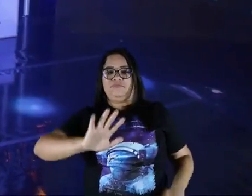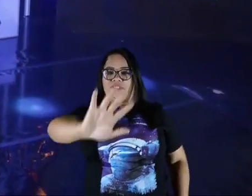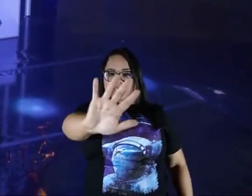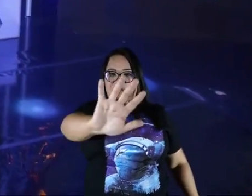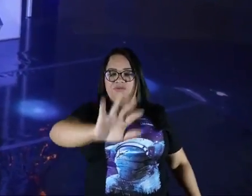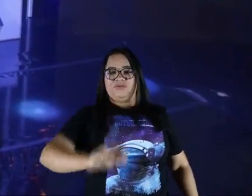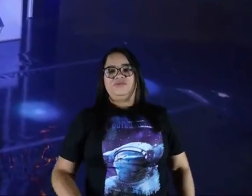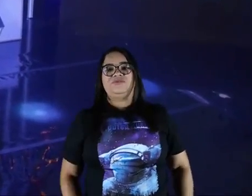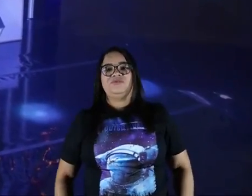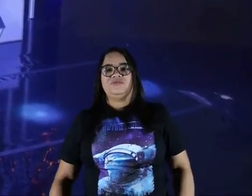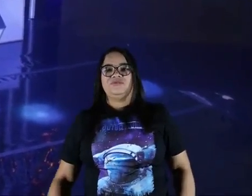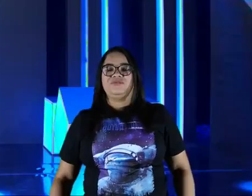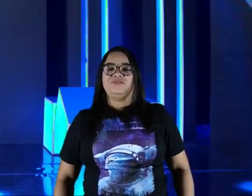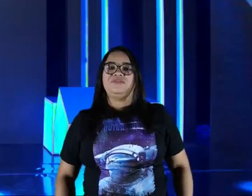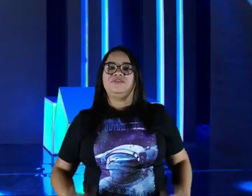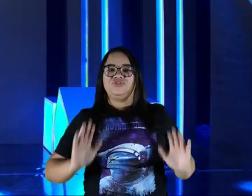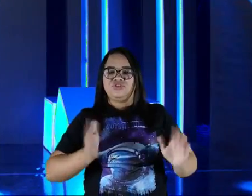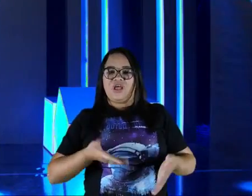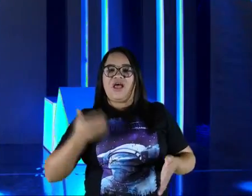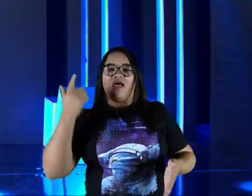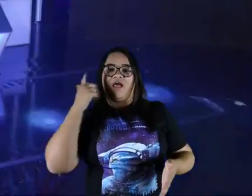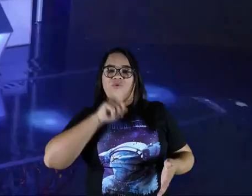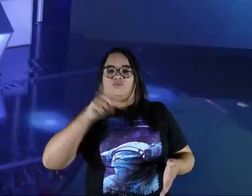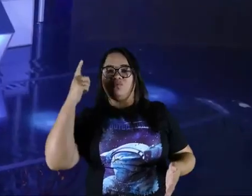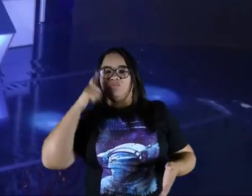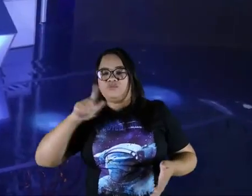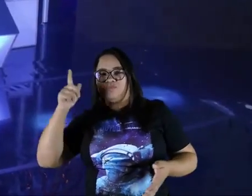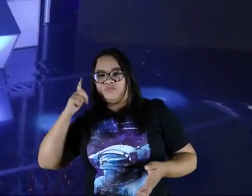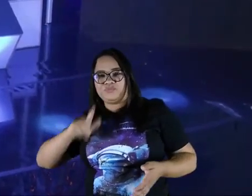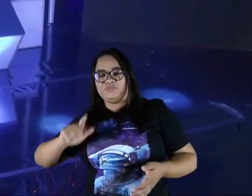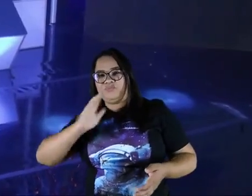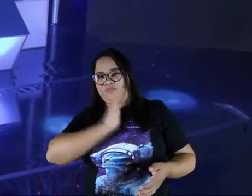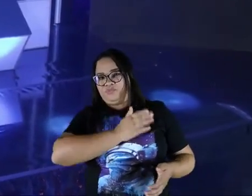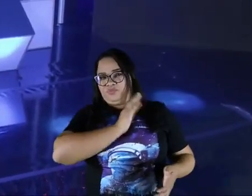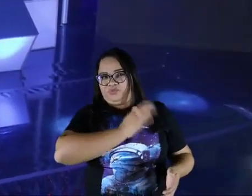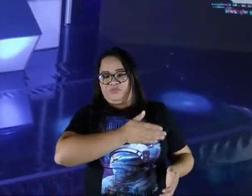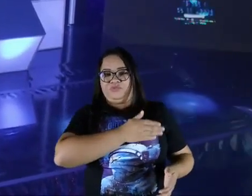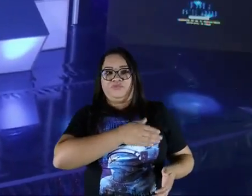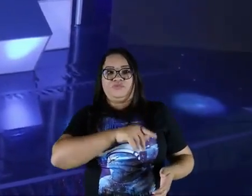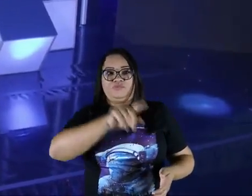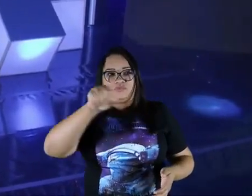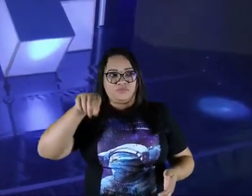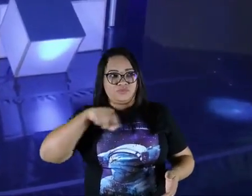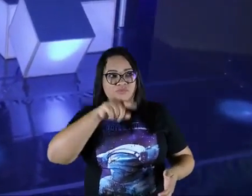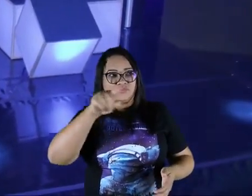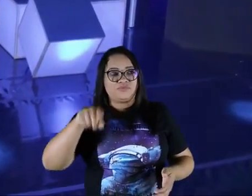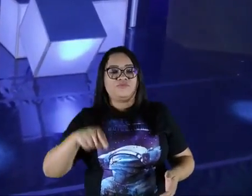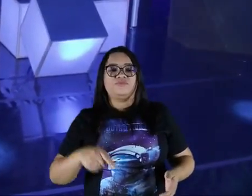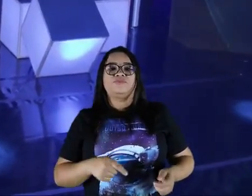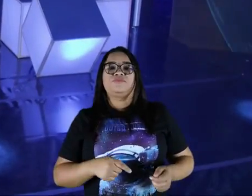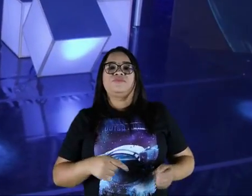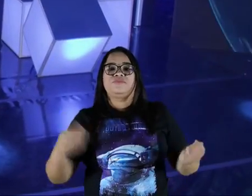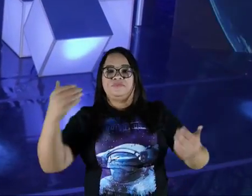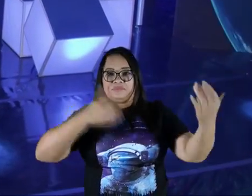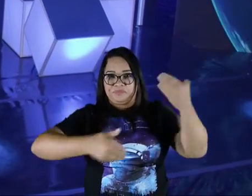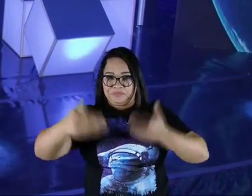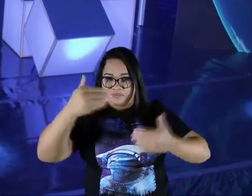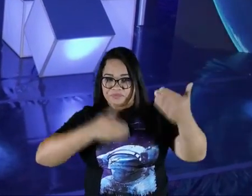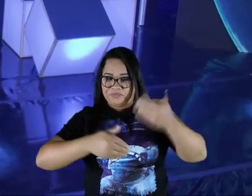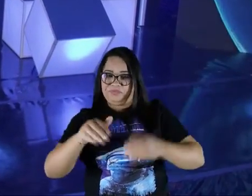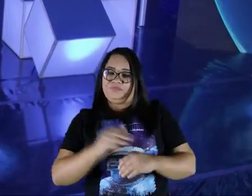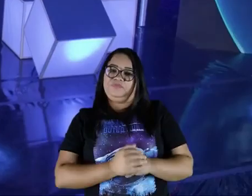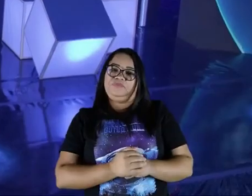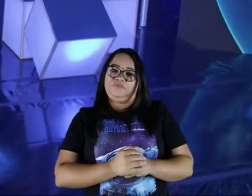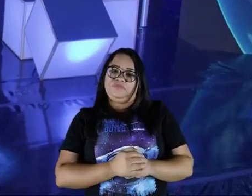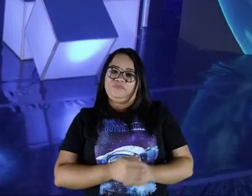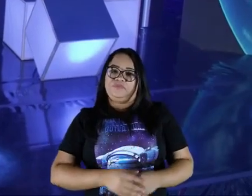Missão Caleb, já que tem conquistado tantos corações. E você vai participar e